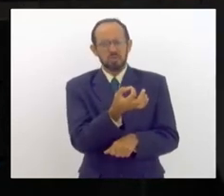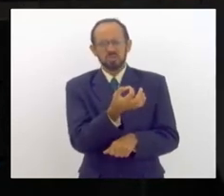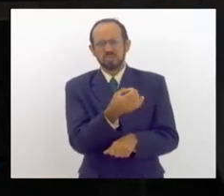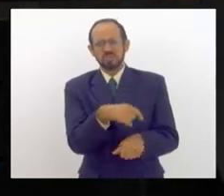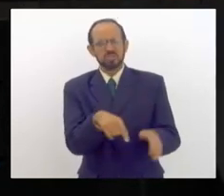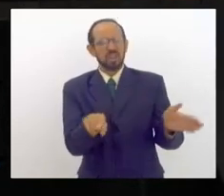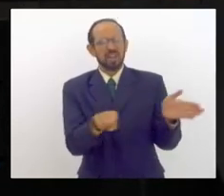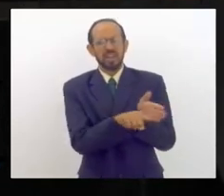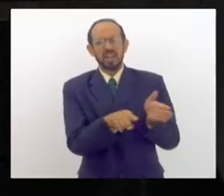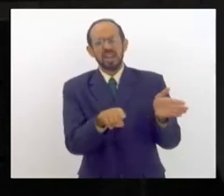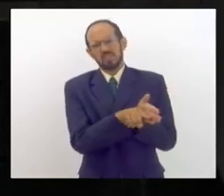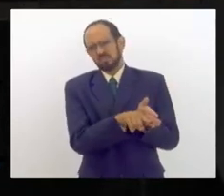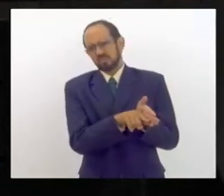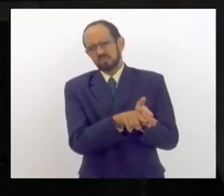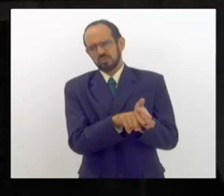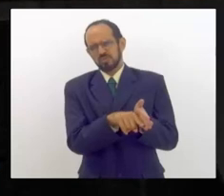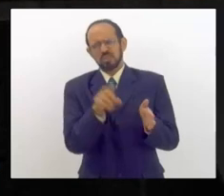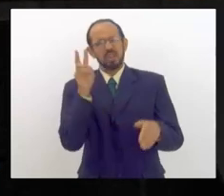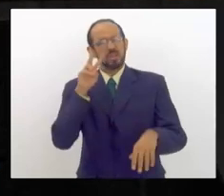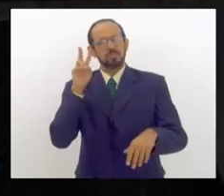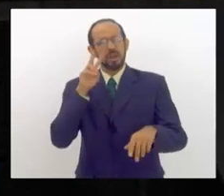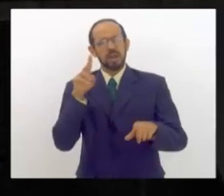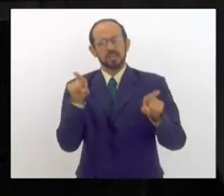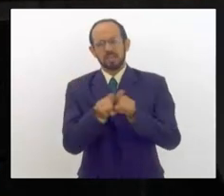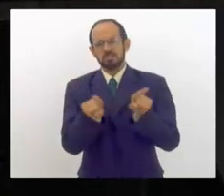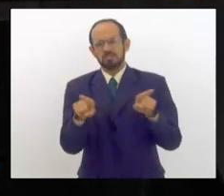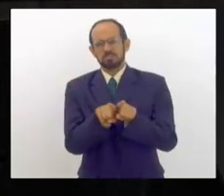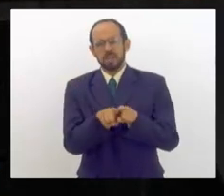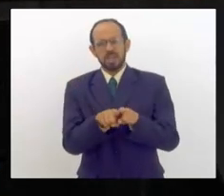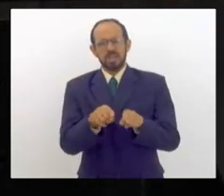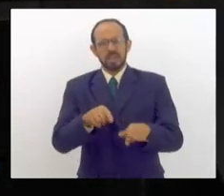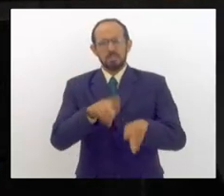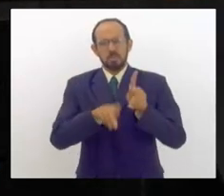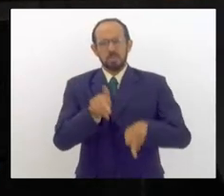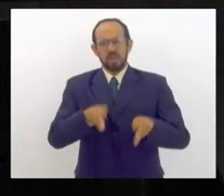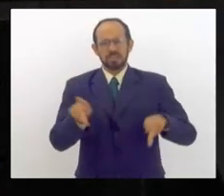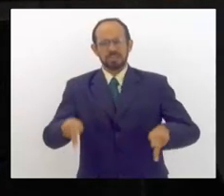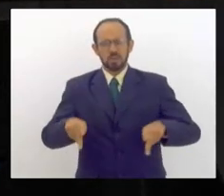mas também lembrar o quanto que a população do Rio de Janeiro sofre